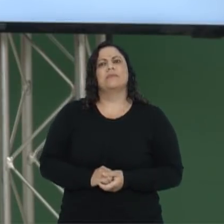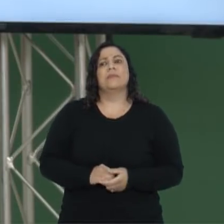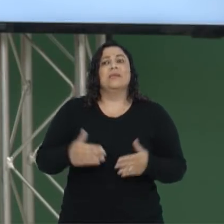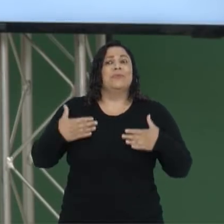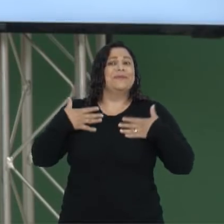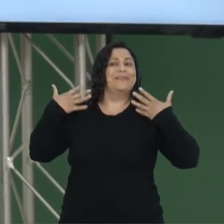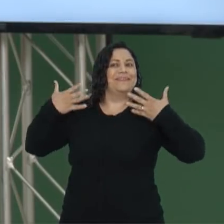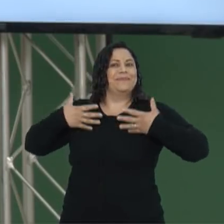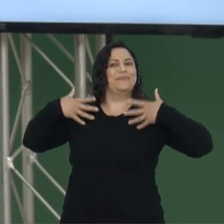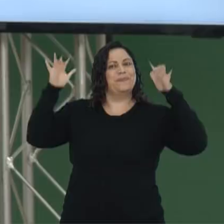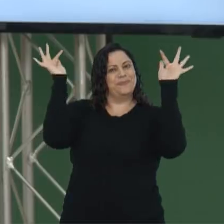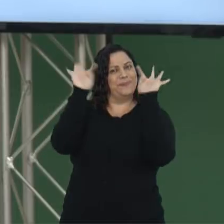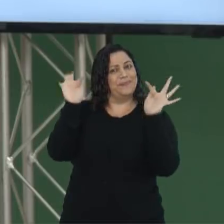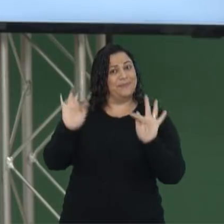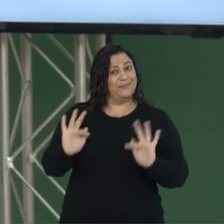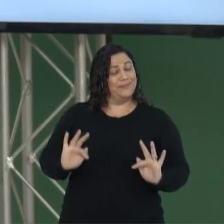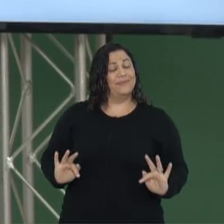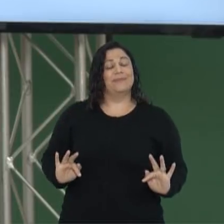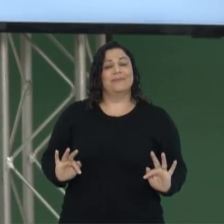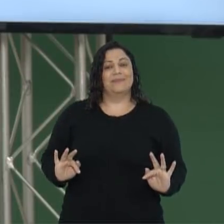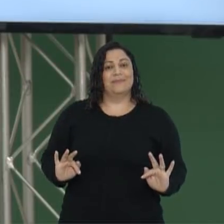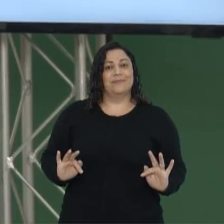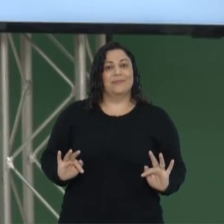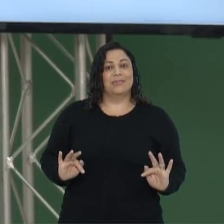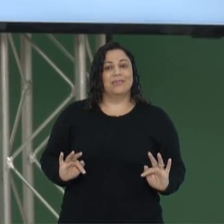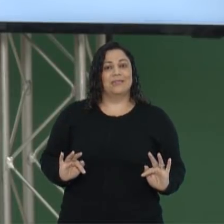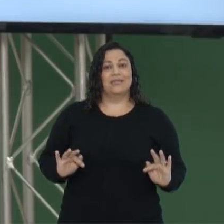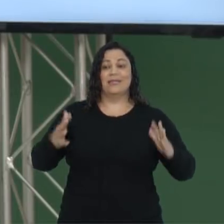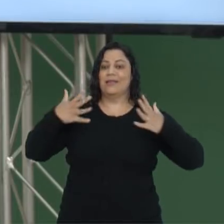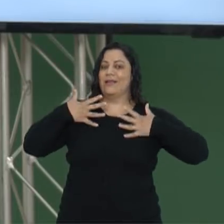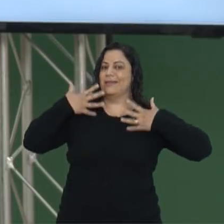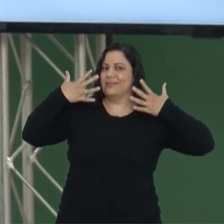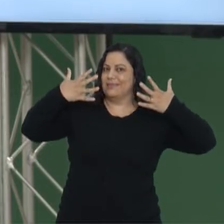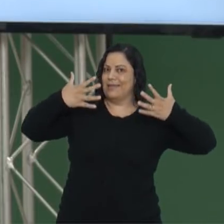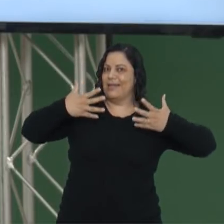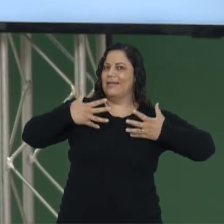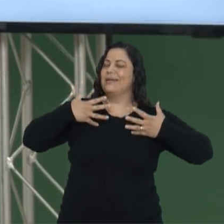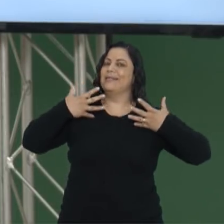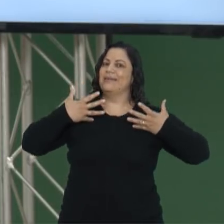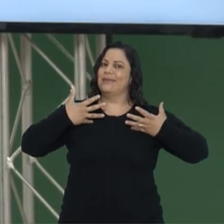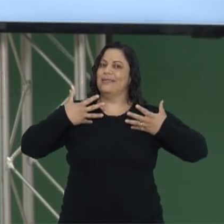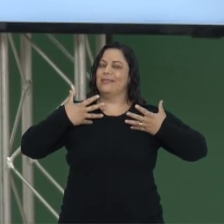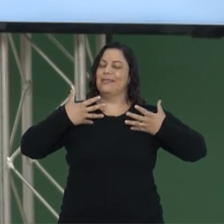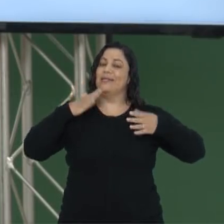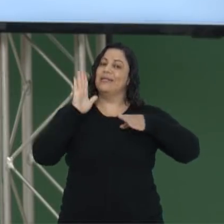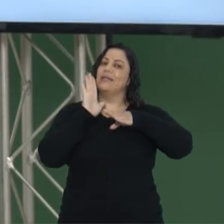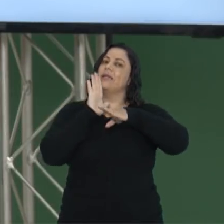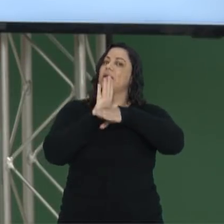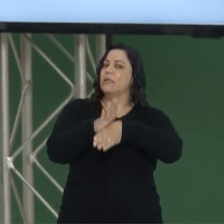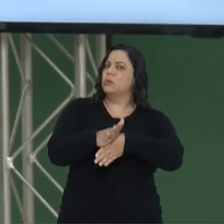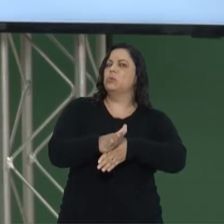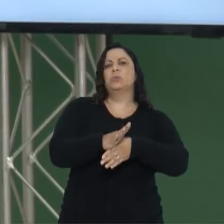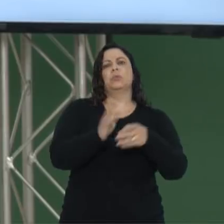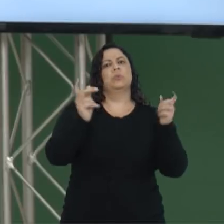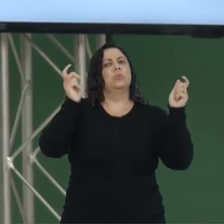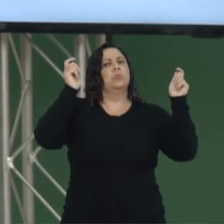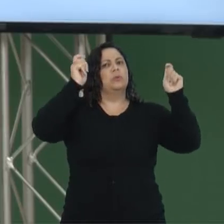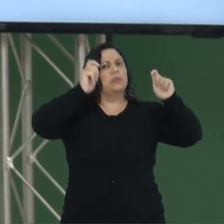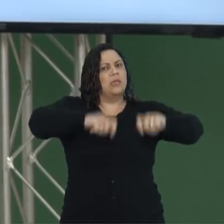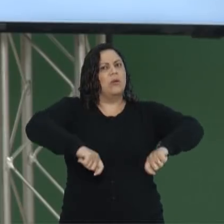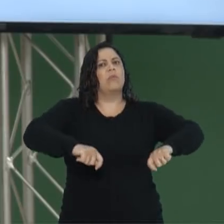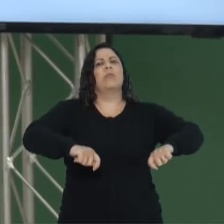eu estou satisfeito, certo? Então, essa alegria, essa satisfação, ela contribui para que eu possa deixar com que as